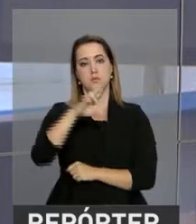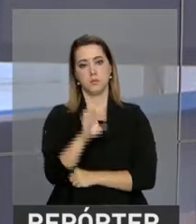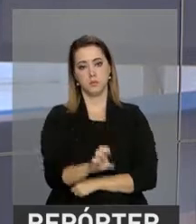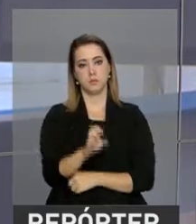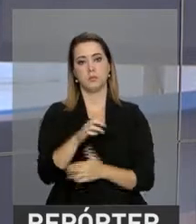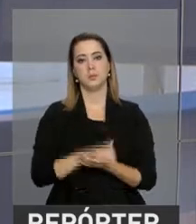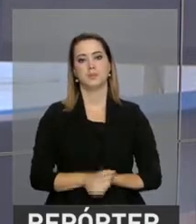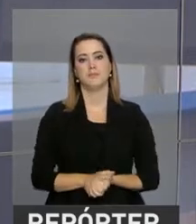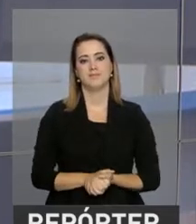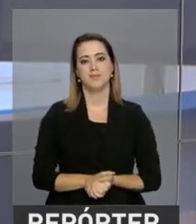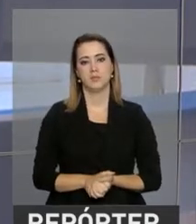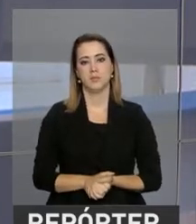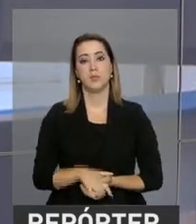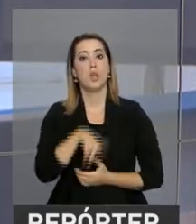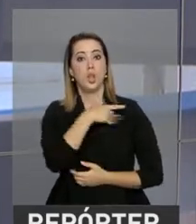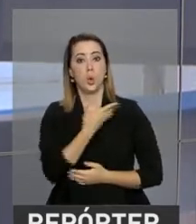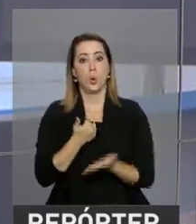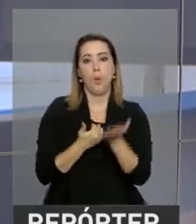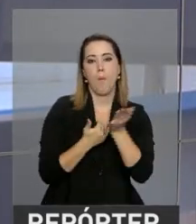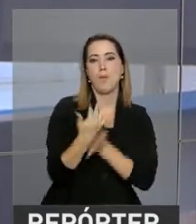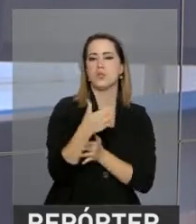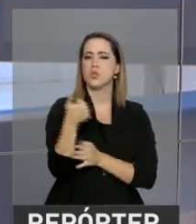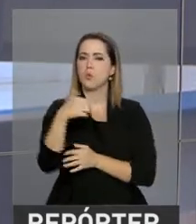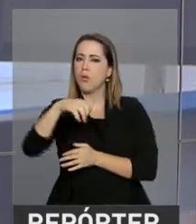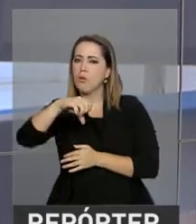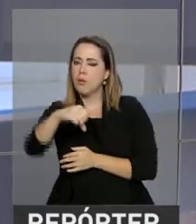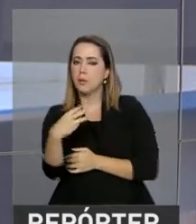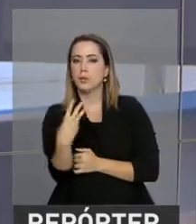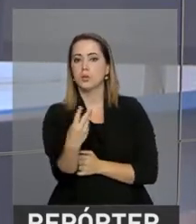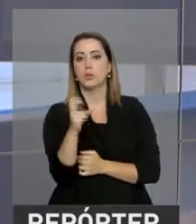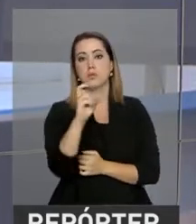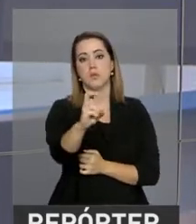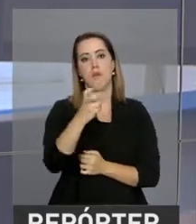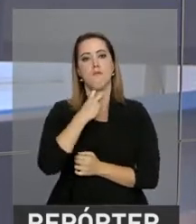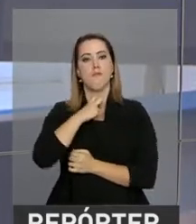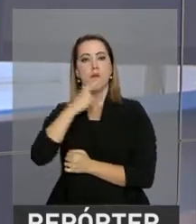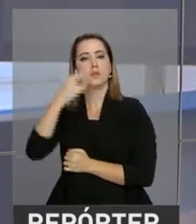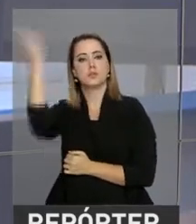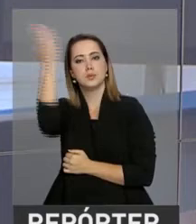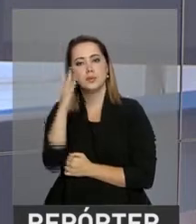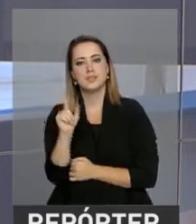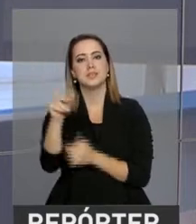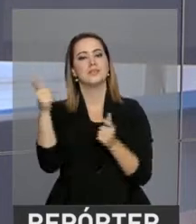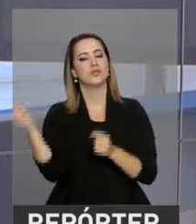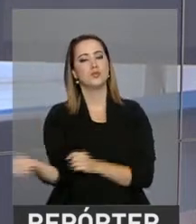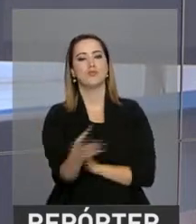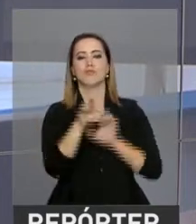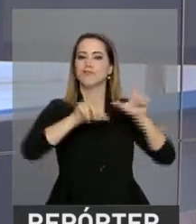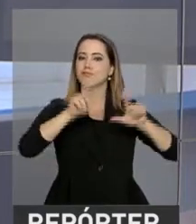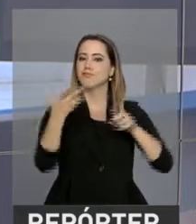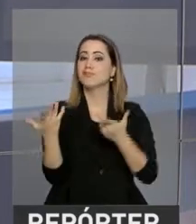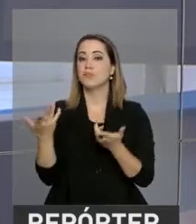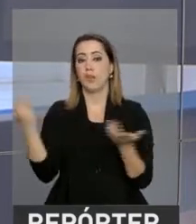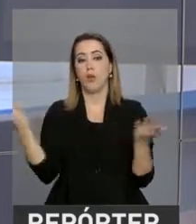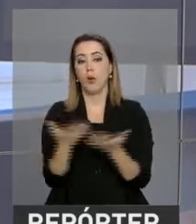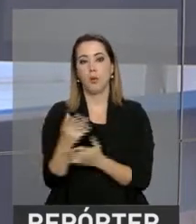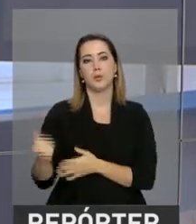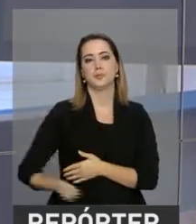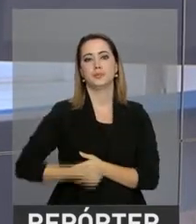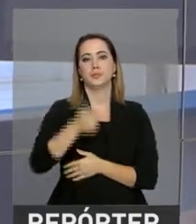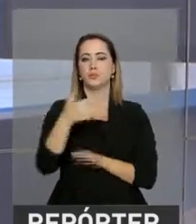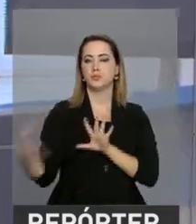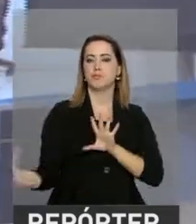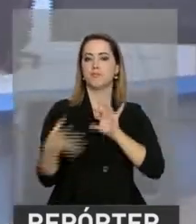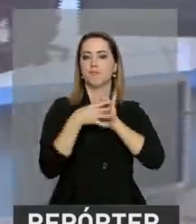no ar desde 1935 programa de rádio a voz do brasil está com novos quadros no formato mais interativo